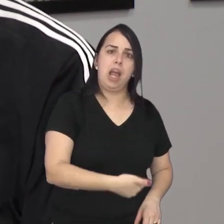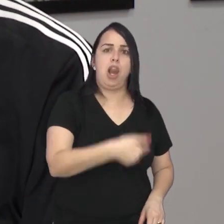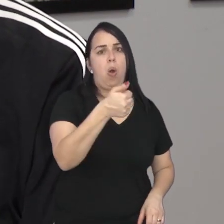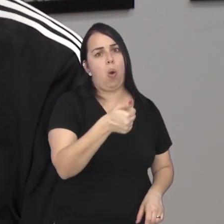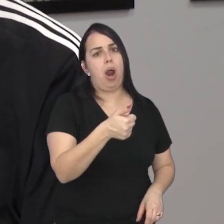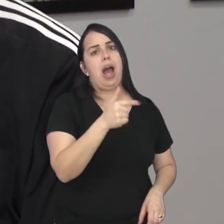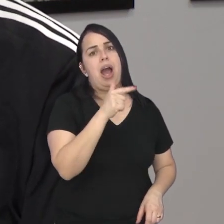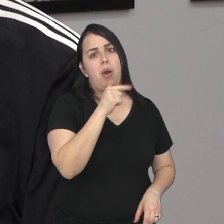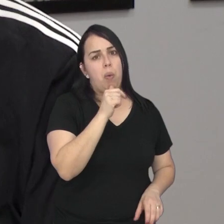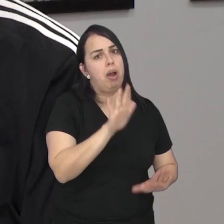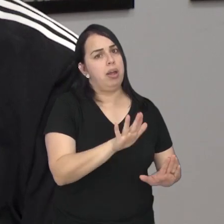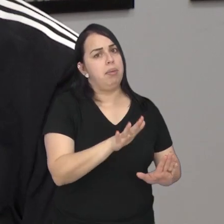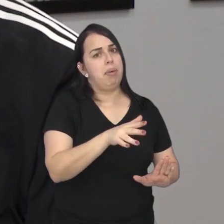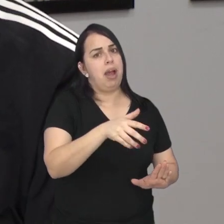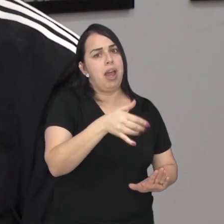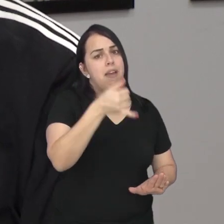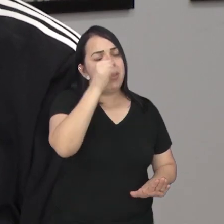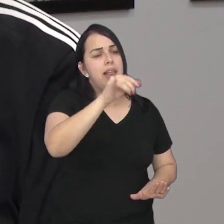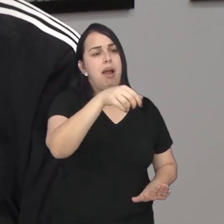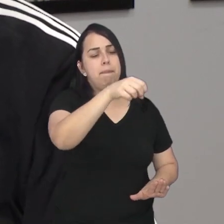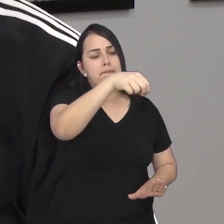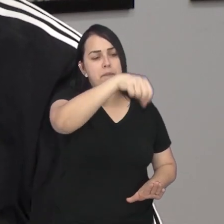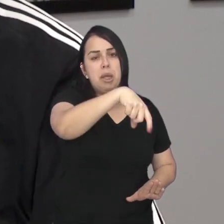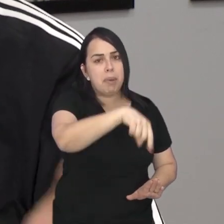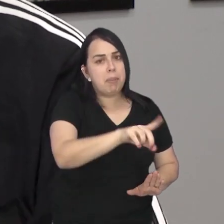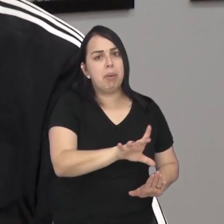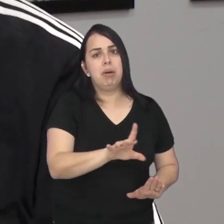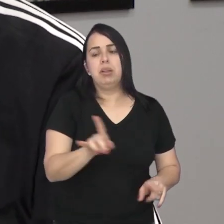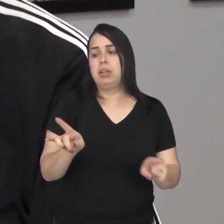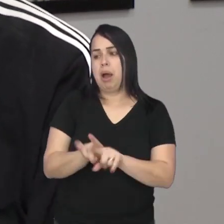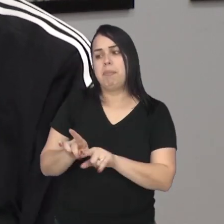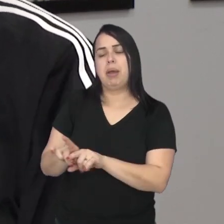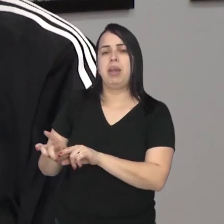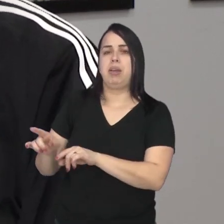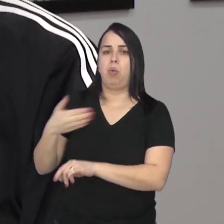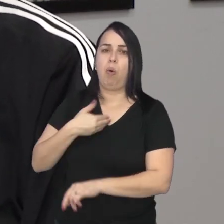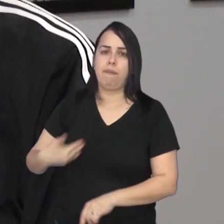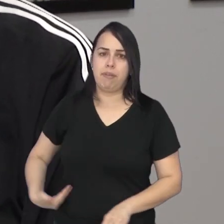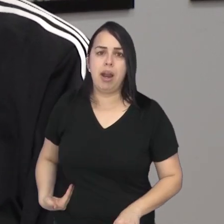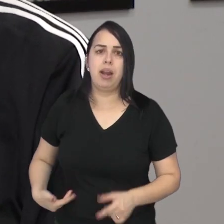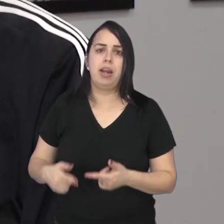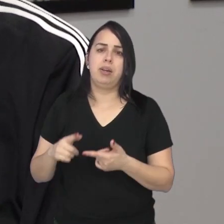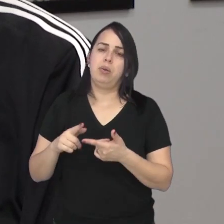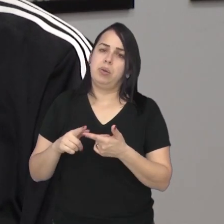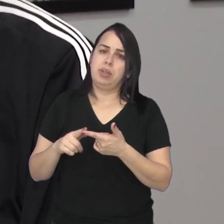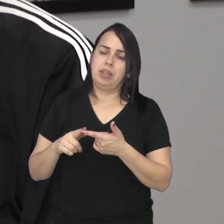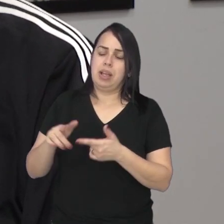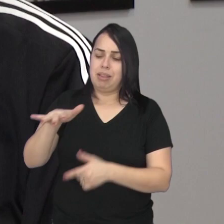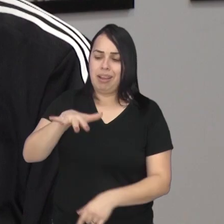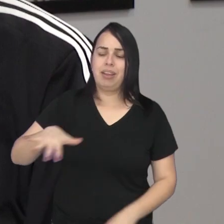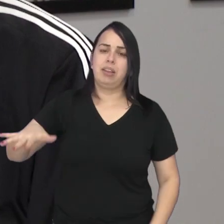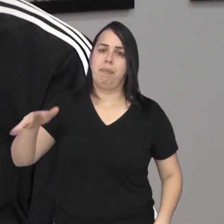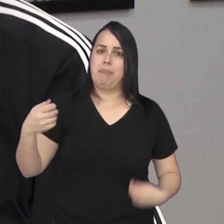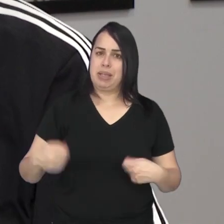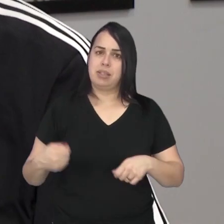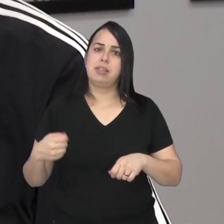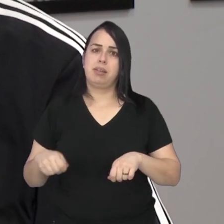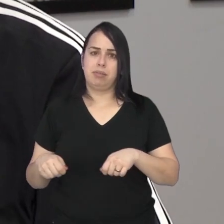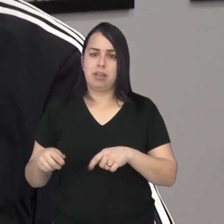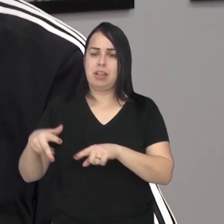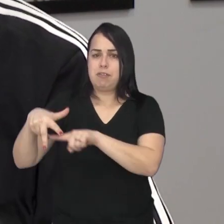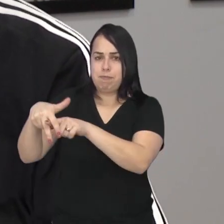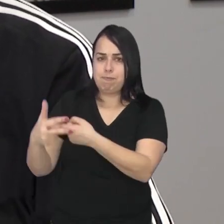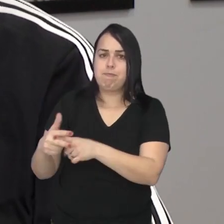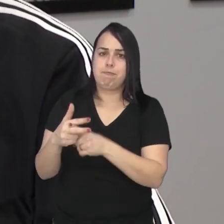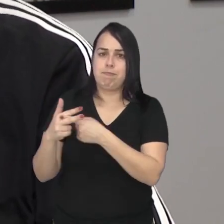não desperdiçar, porque faz falta, mas também o setor público, né, os municípios, as cidades, têm que